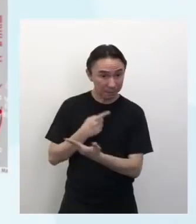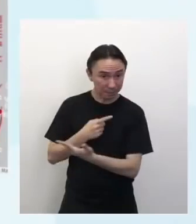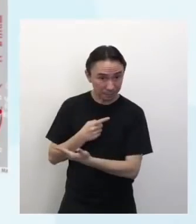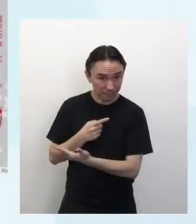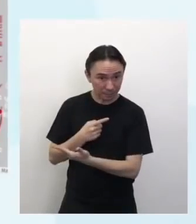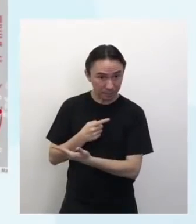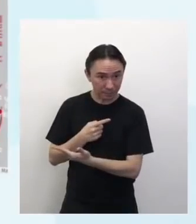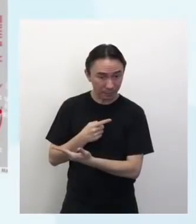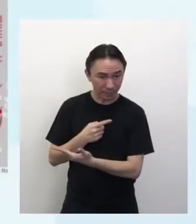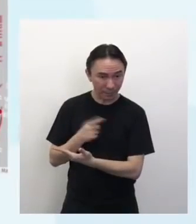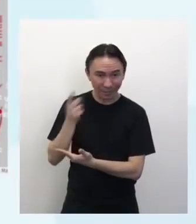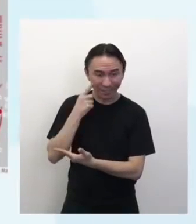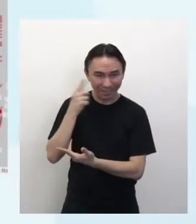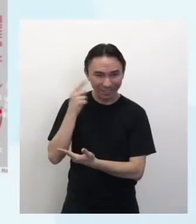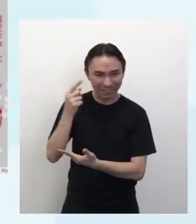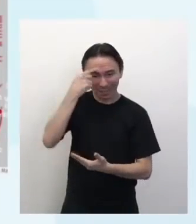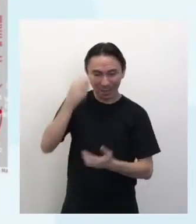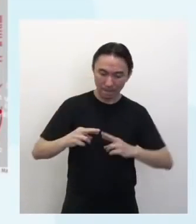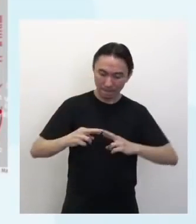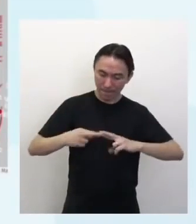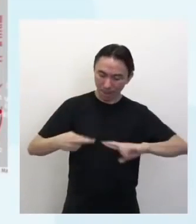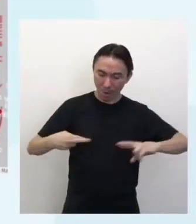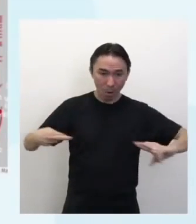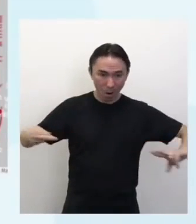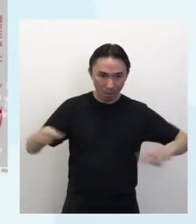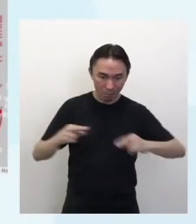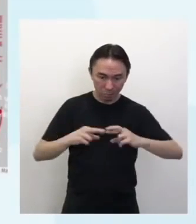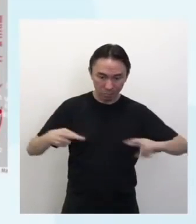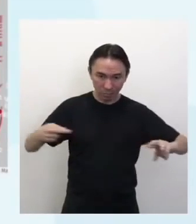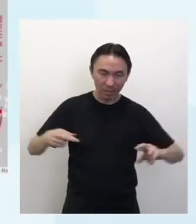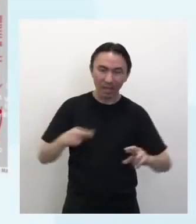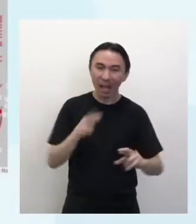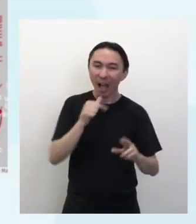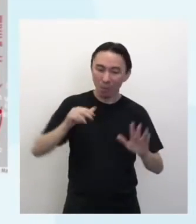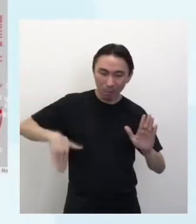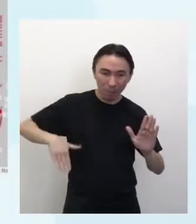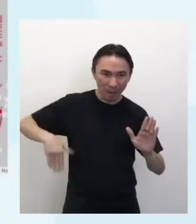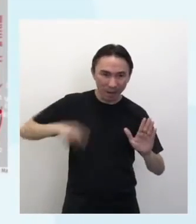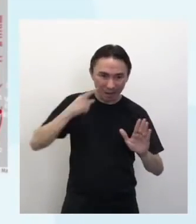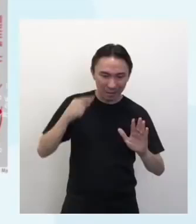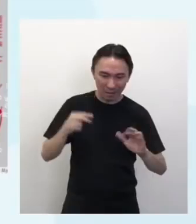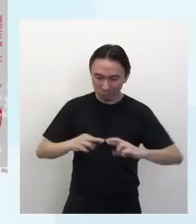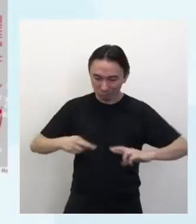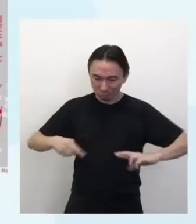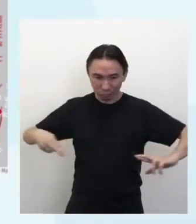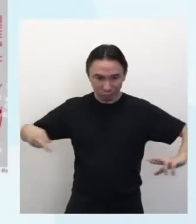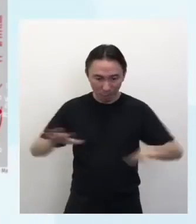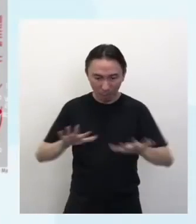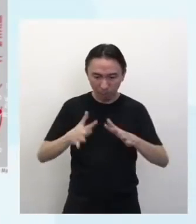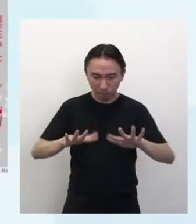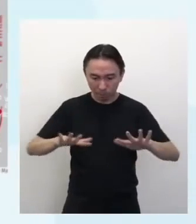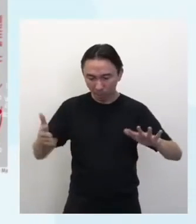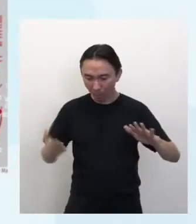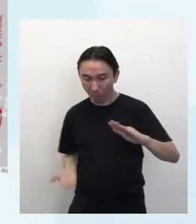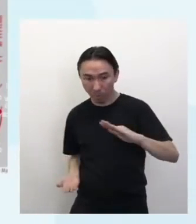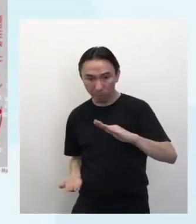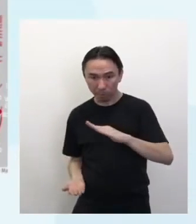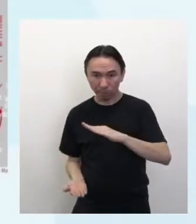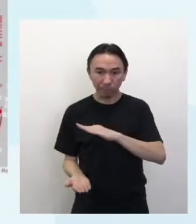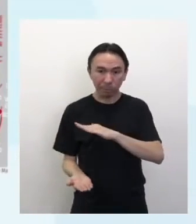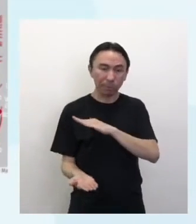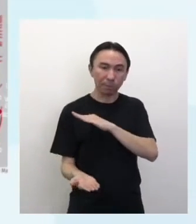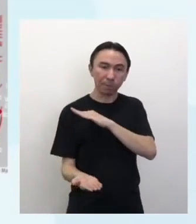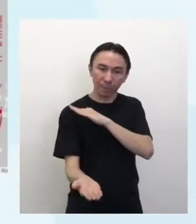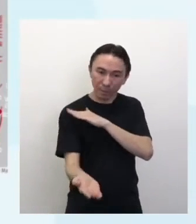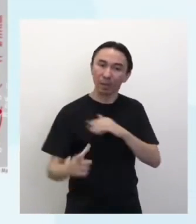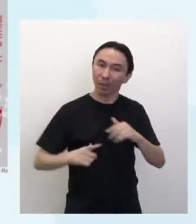de cabos submarinos, né, que tanto dá informação aí pela internet como por telefone, né, ligando